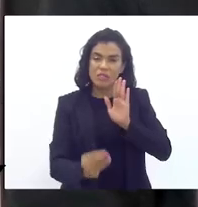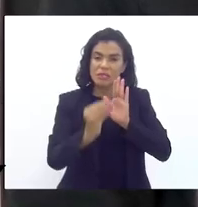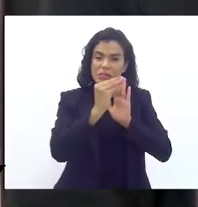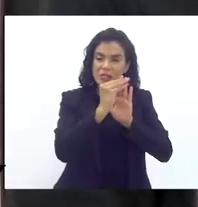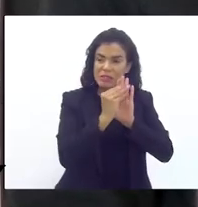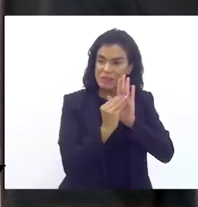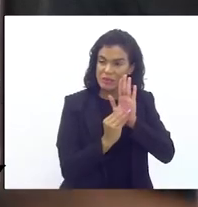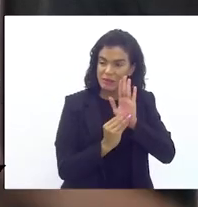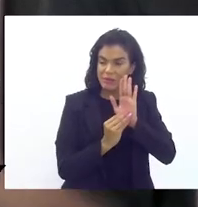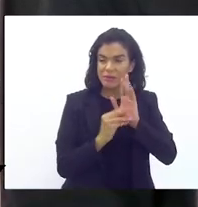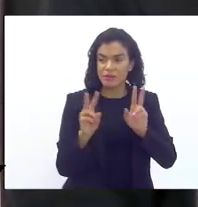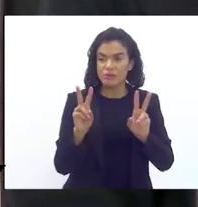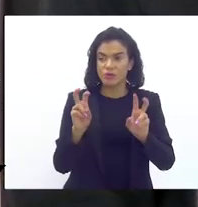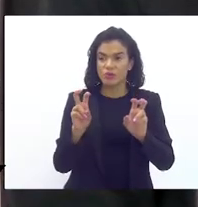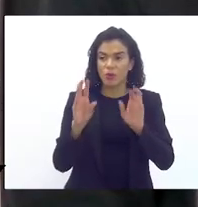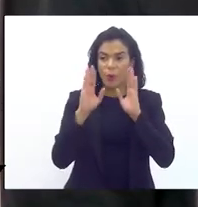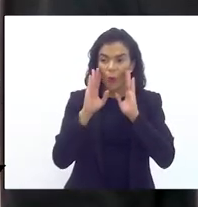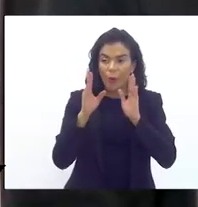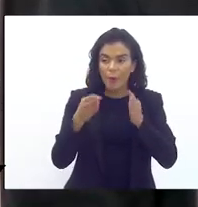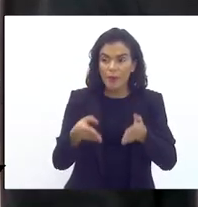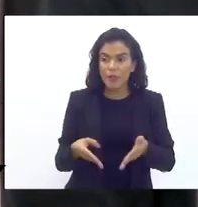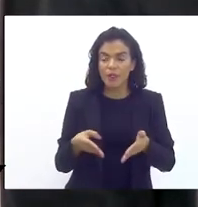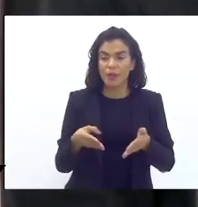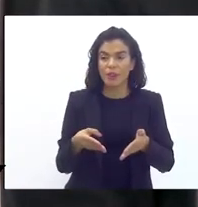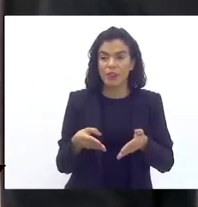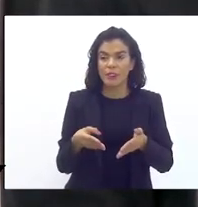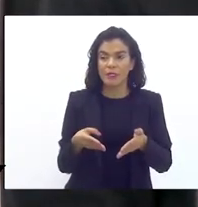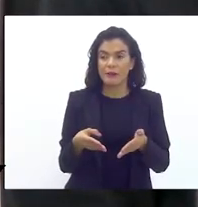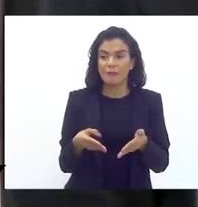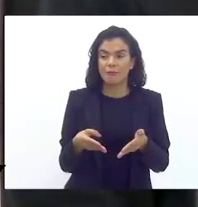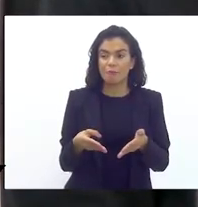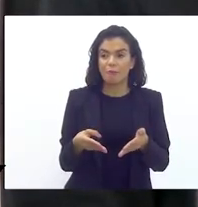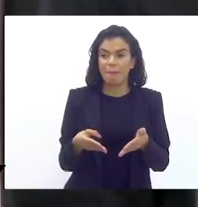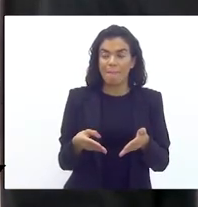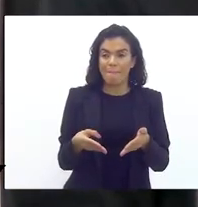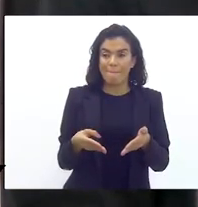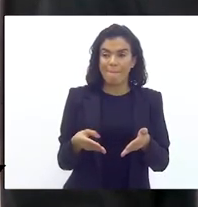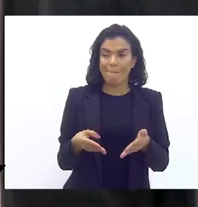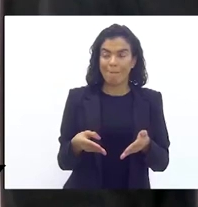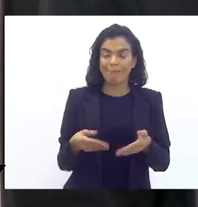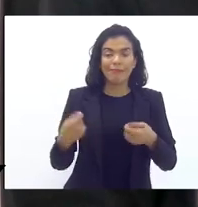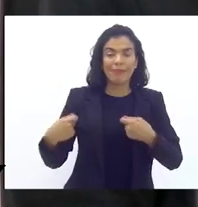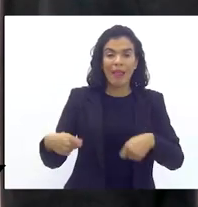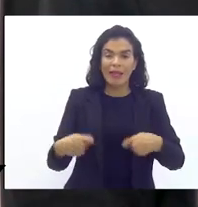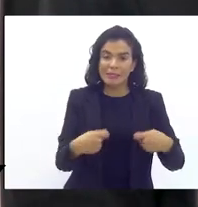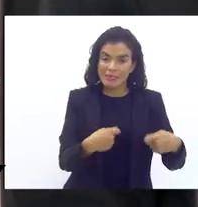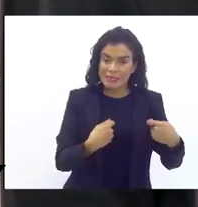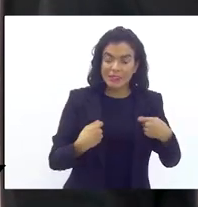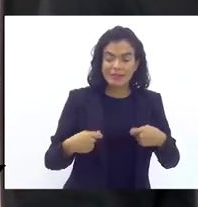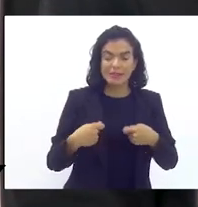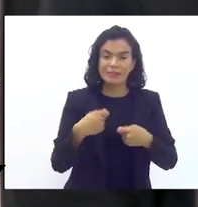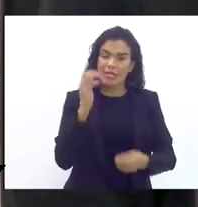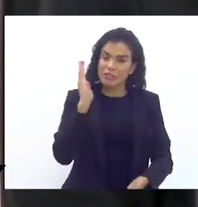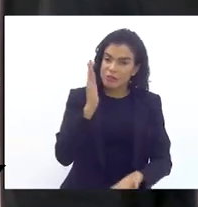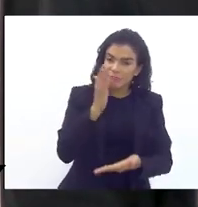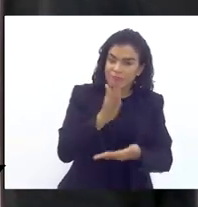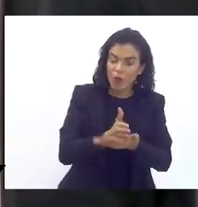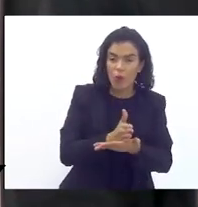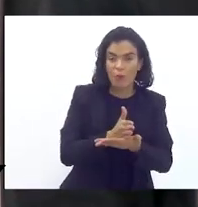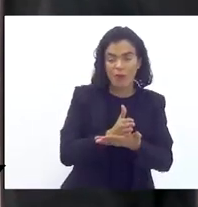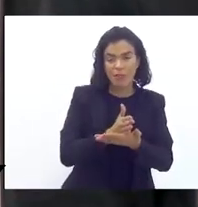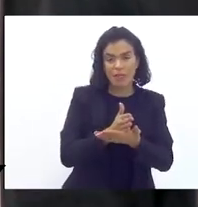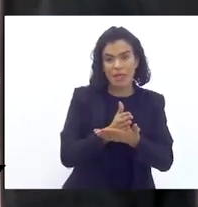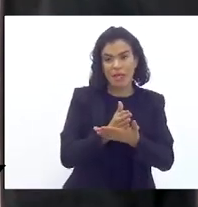essa questão referente a necessidade de se combater o racismo